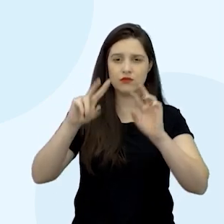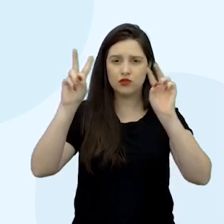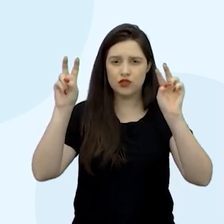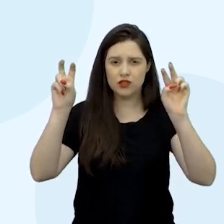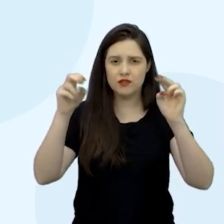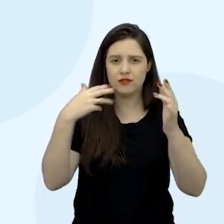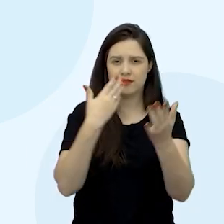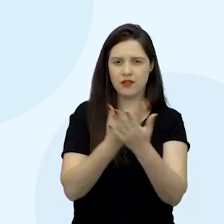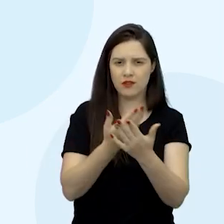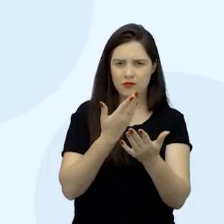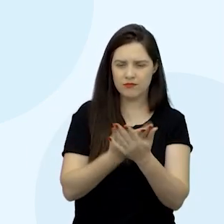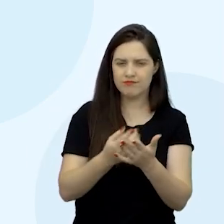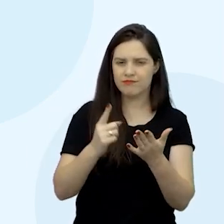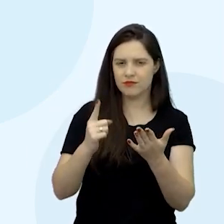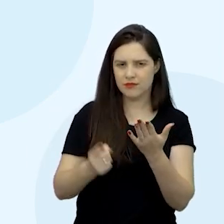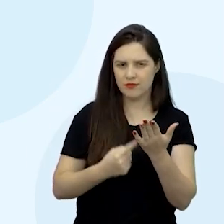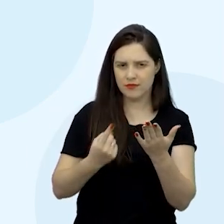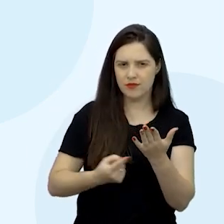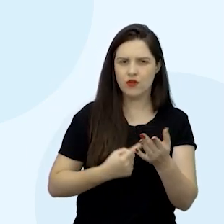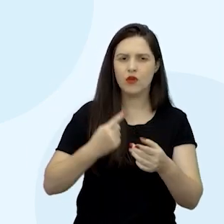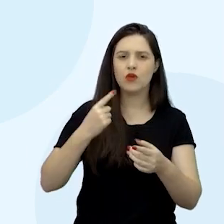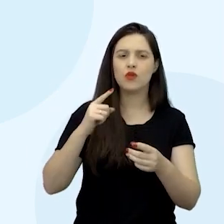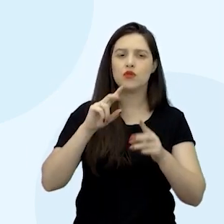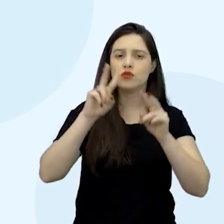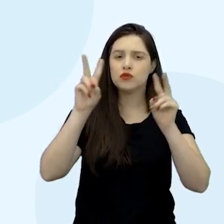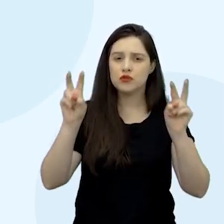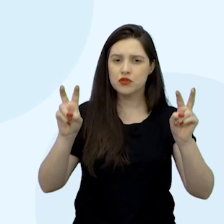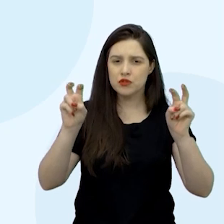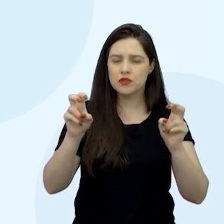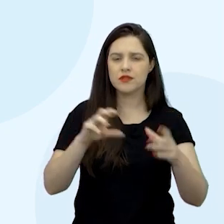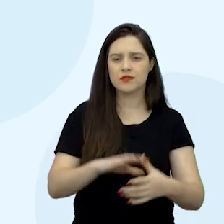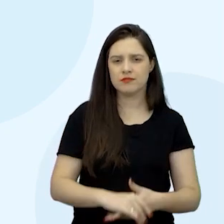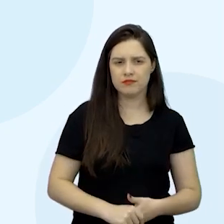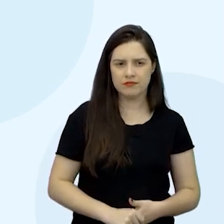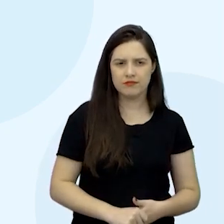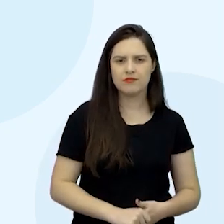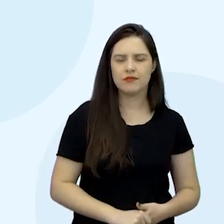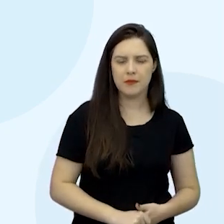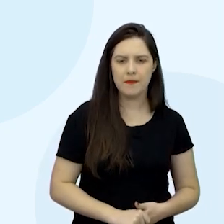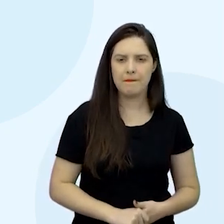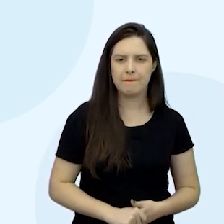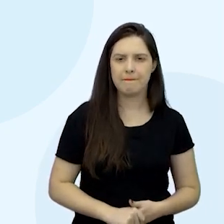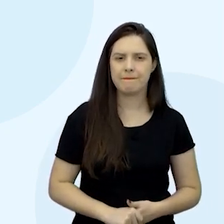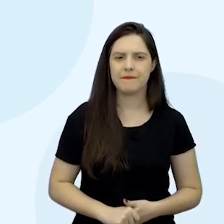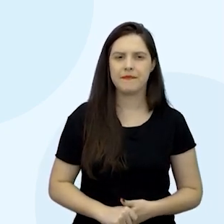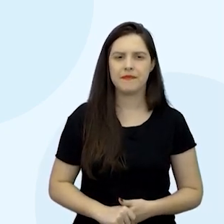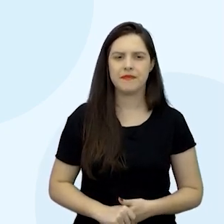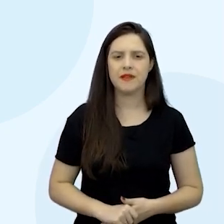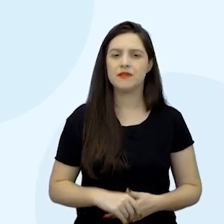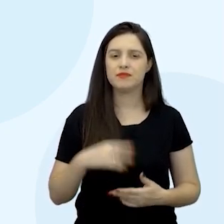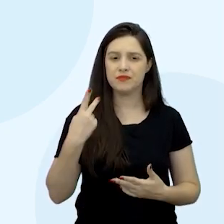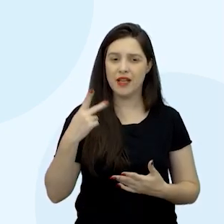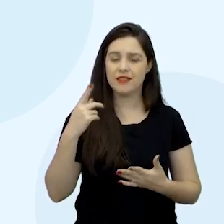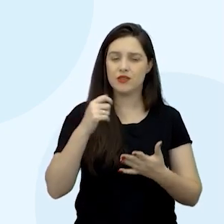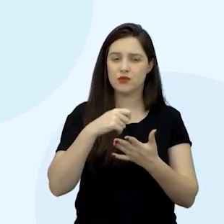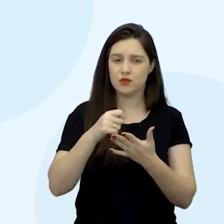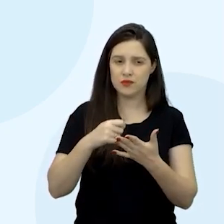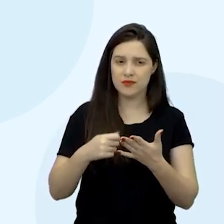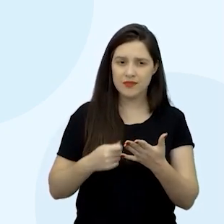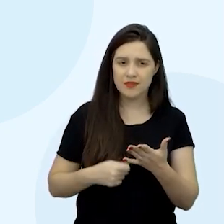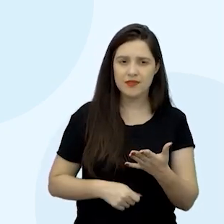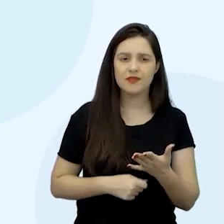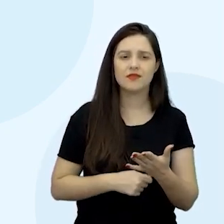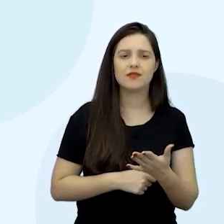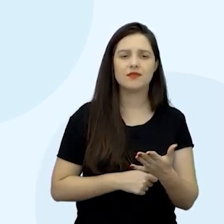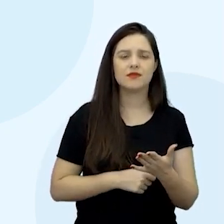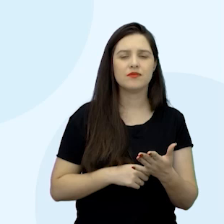pessoal. É importante colocar a data. O título. Façam as anotações. Por quê? Porque lembra,